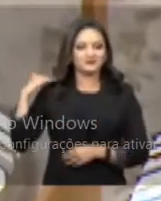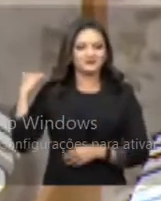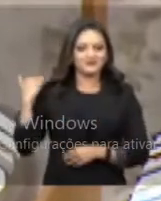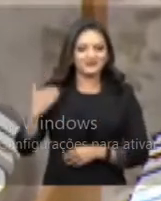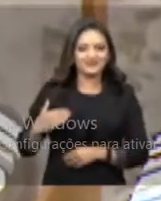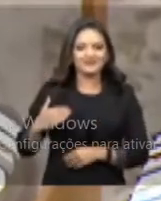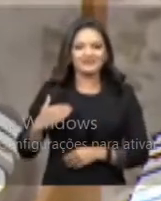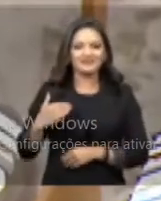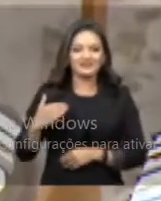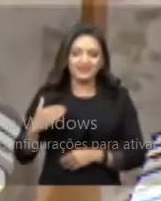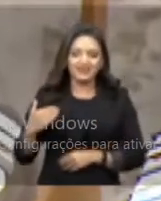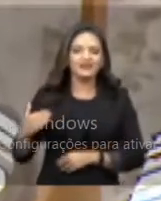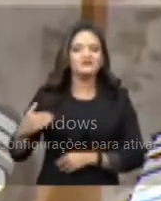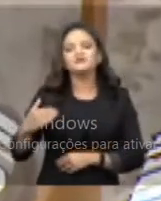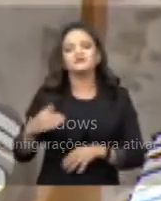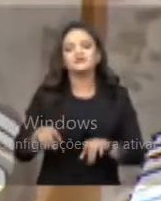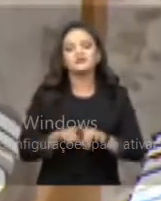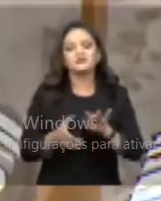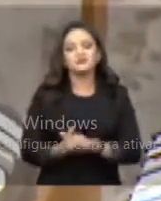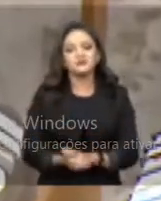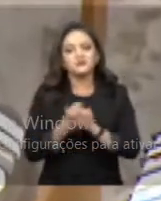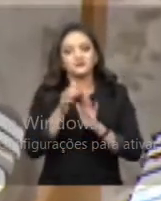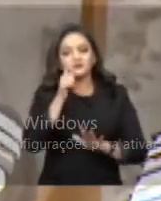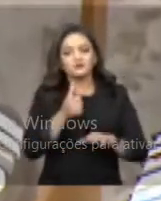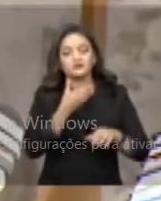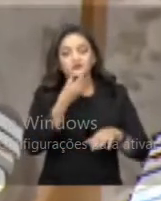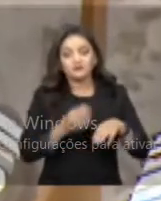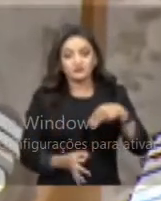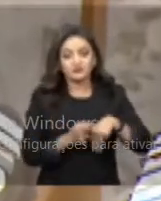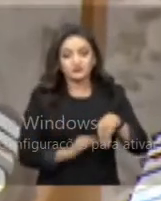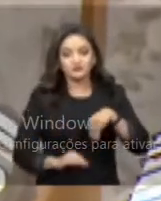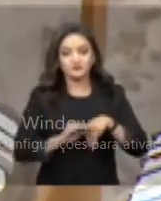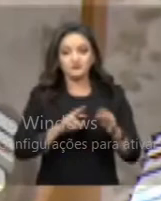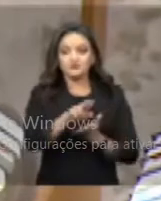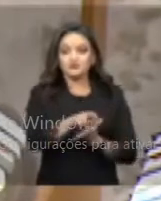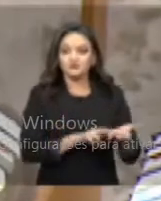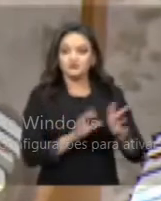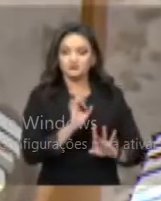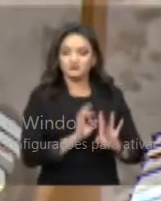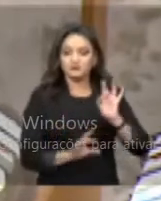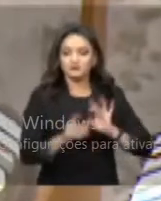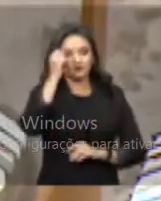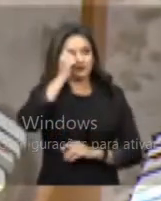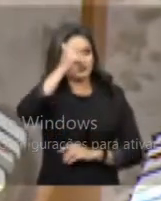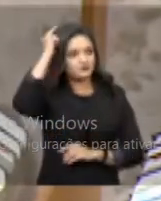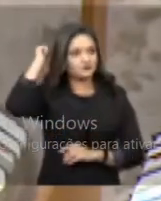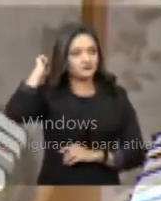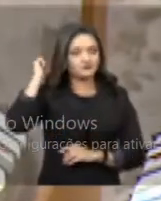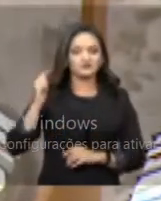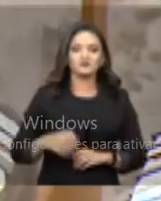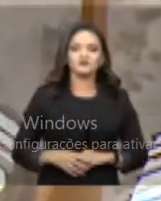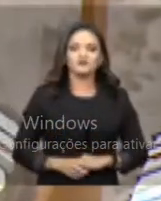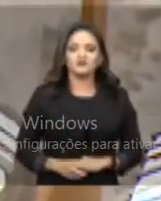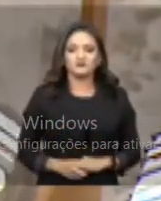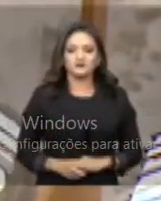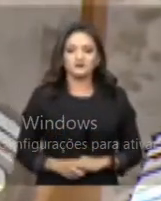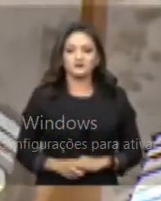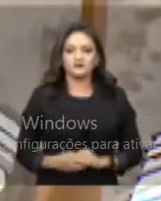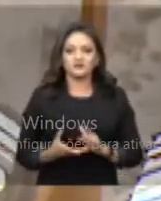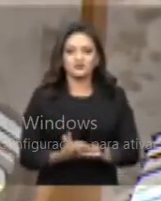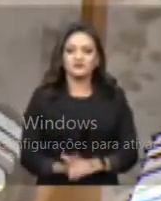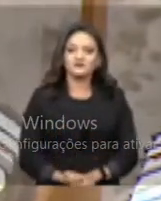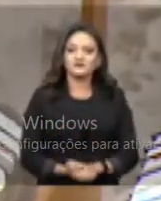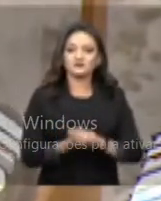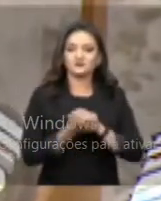Lúcia. Cumprimento os senhores ministros, em especial o ministro relator Alexandre de Moraes. Cumprimento